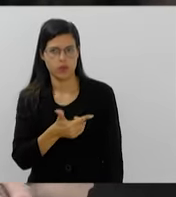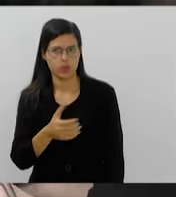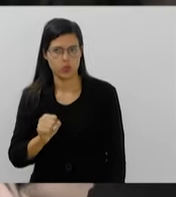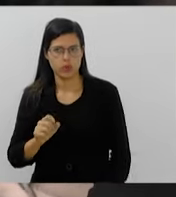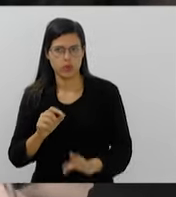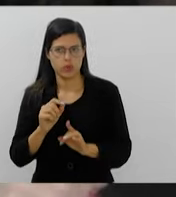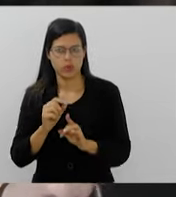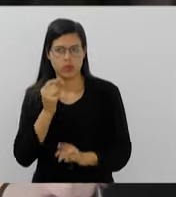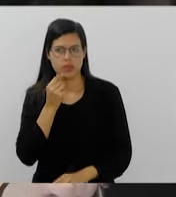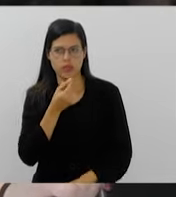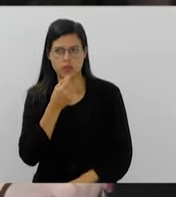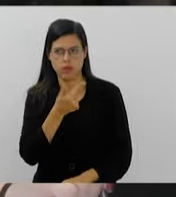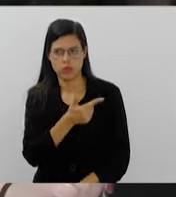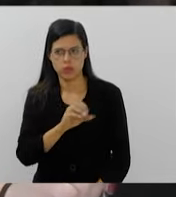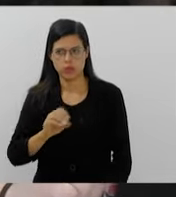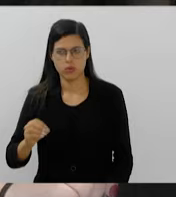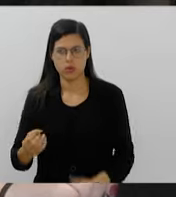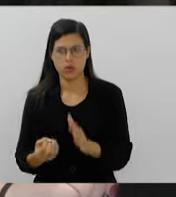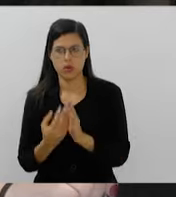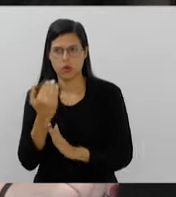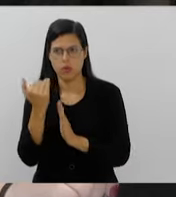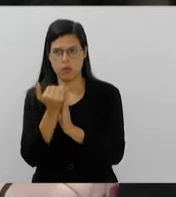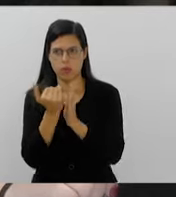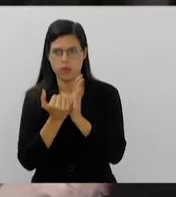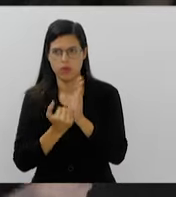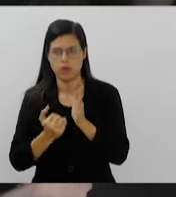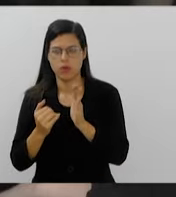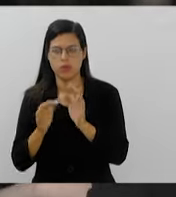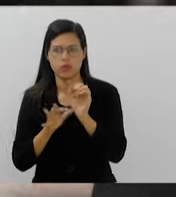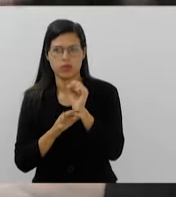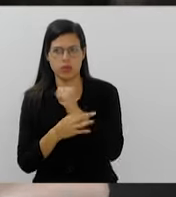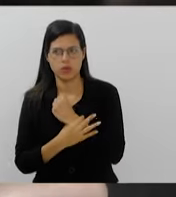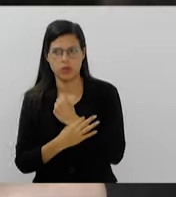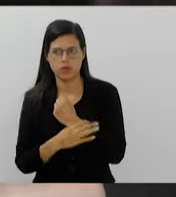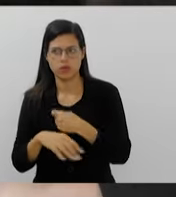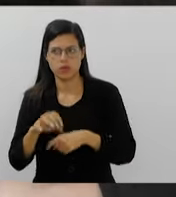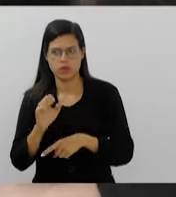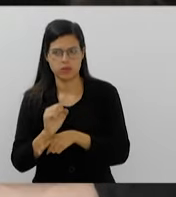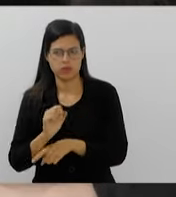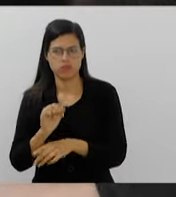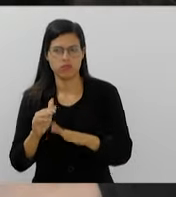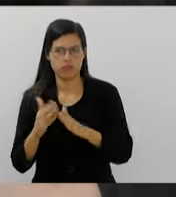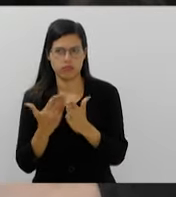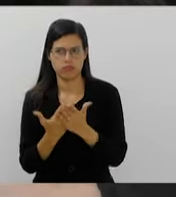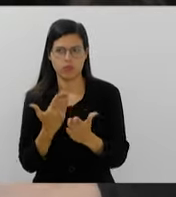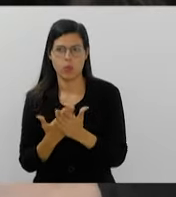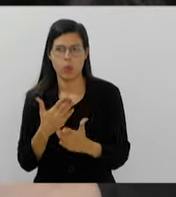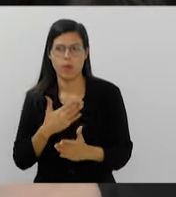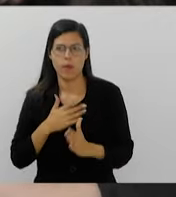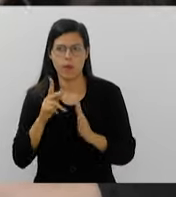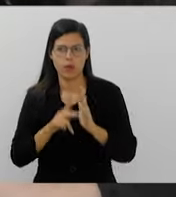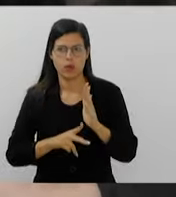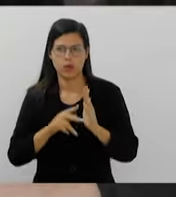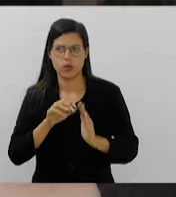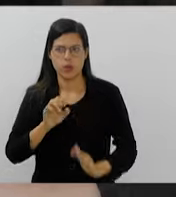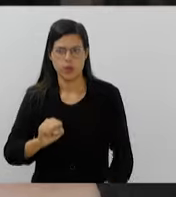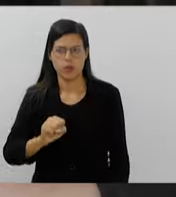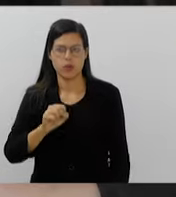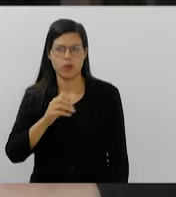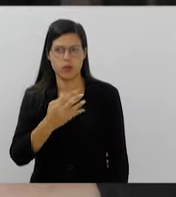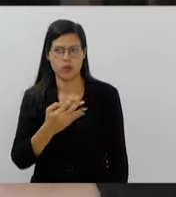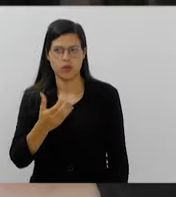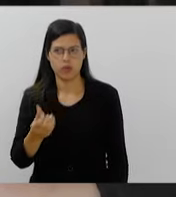que institui o Programa Estadual de Segurança nas Escolas. O meu projeto, o projeto número